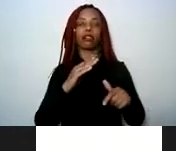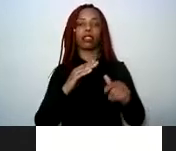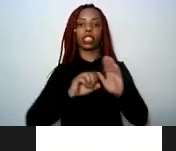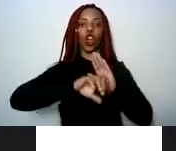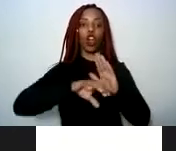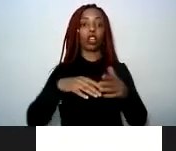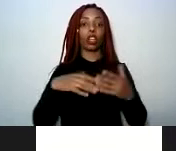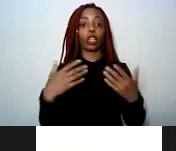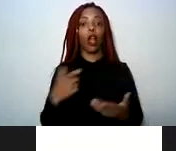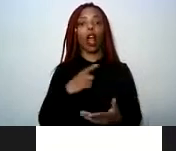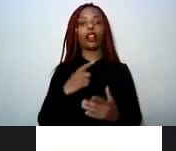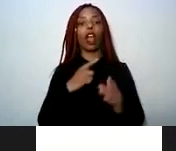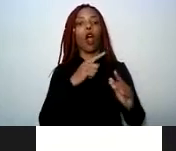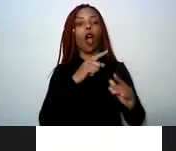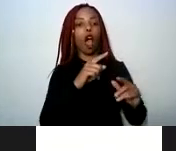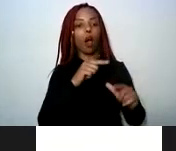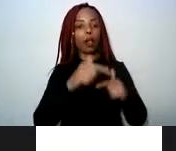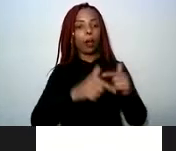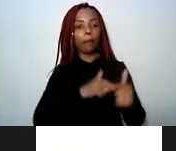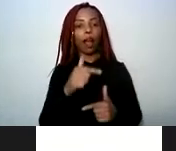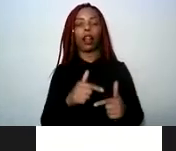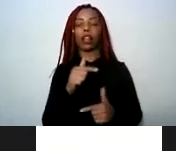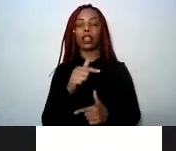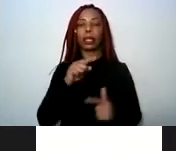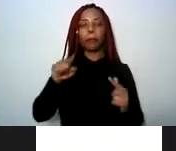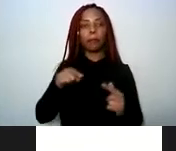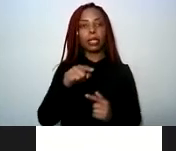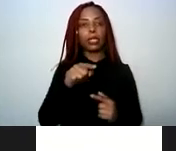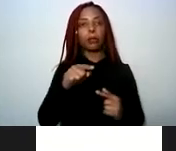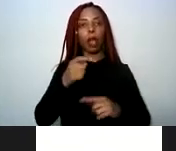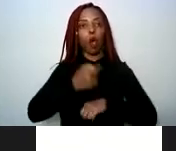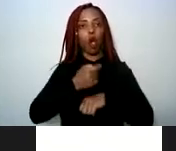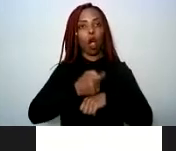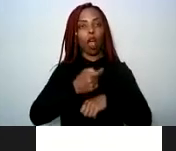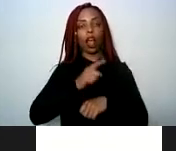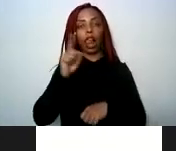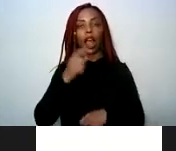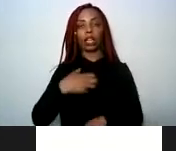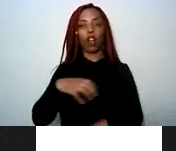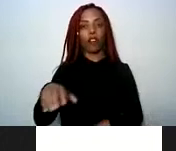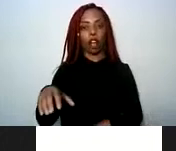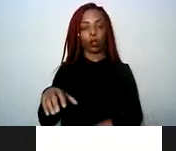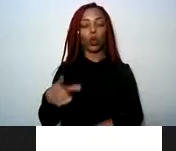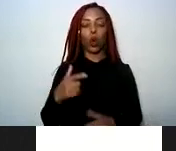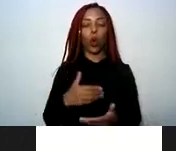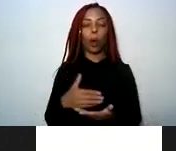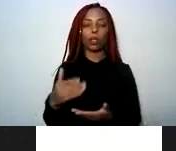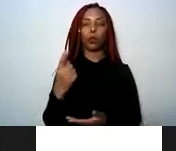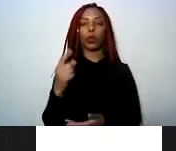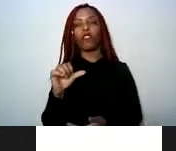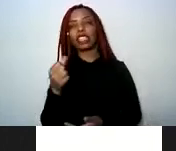Salvador ela foi iniciada no começo da década de 1960 provavelmente 1964